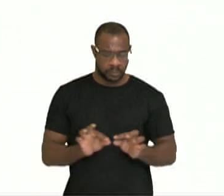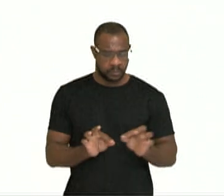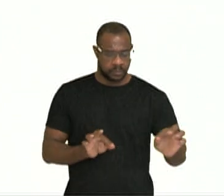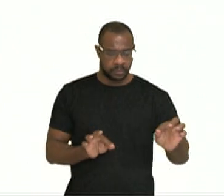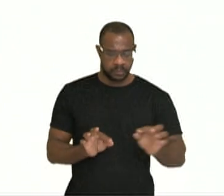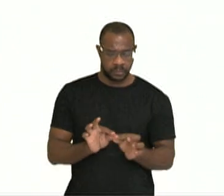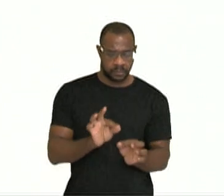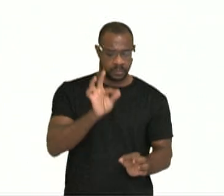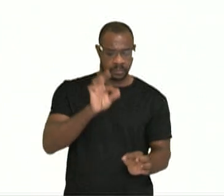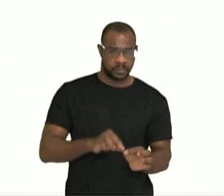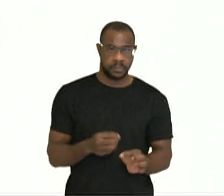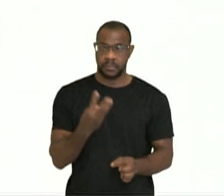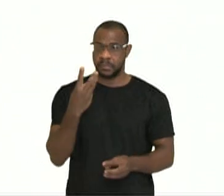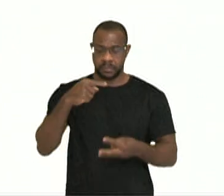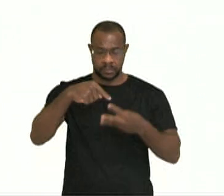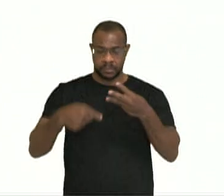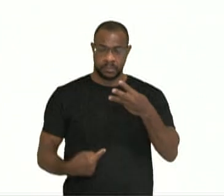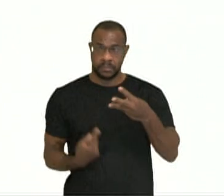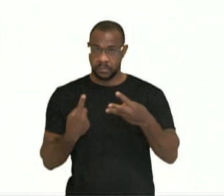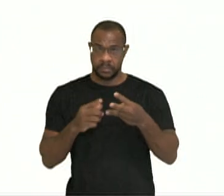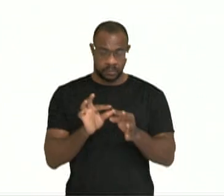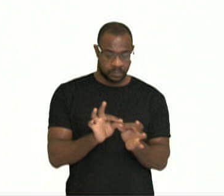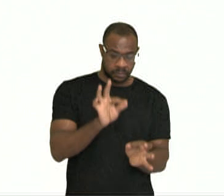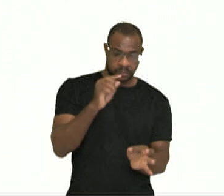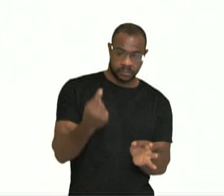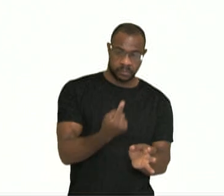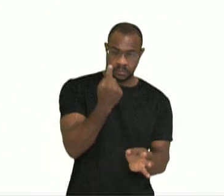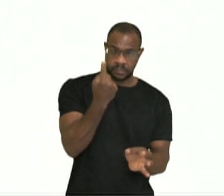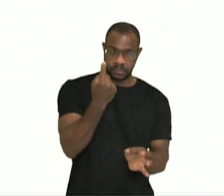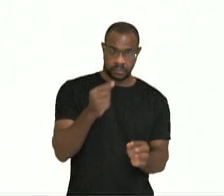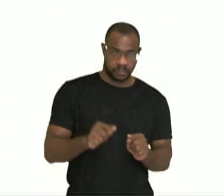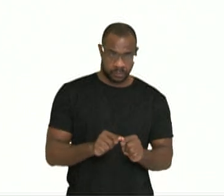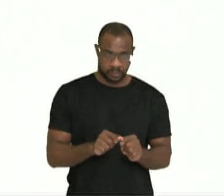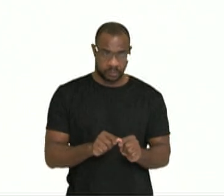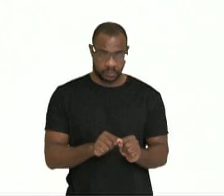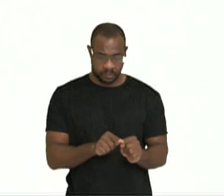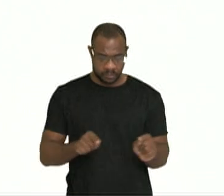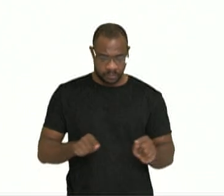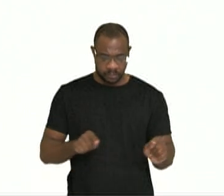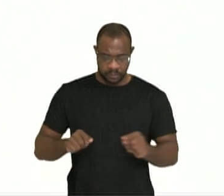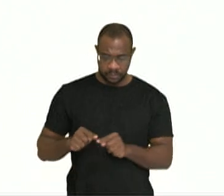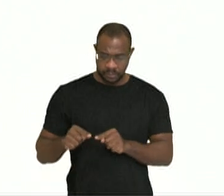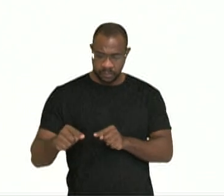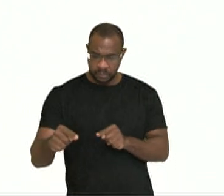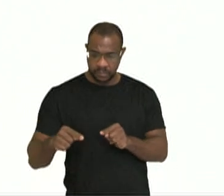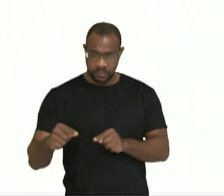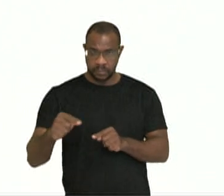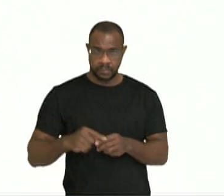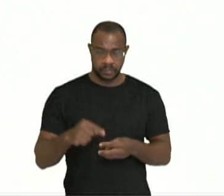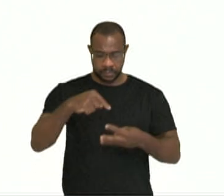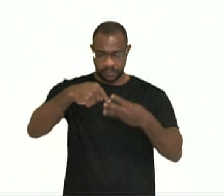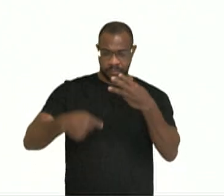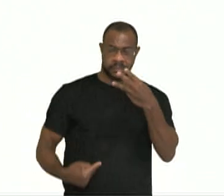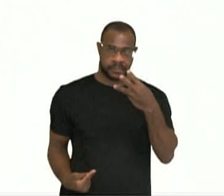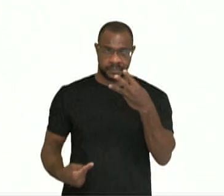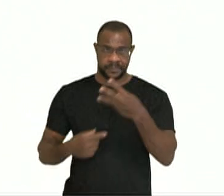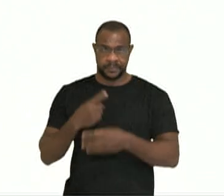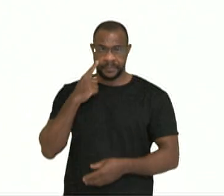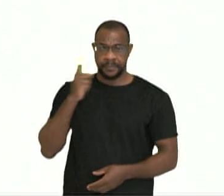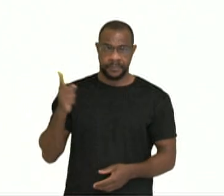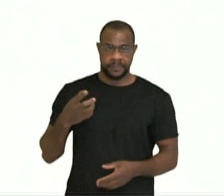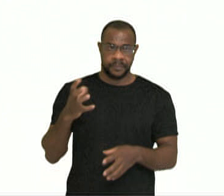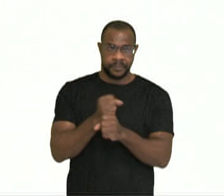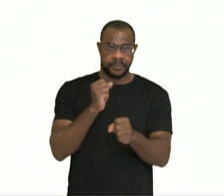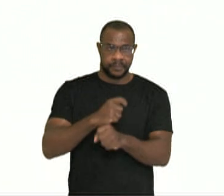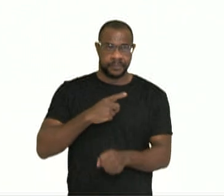desse sólido. Então, eu tenho um exemplo ali, ó. Comprimento x, largura 3x e altura 2x.